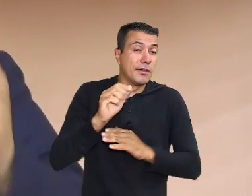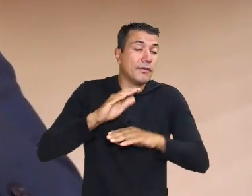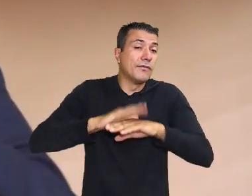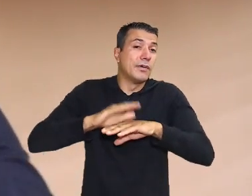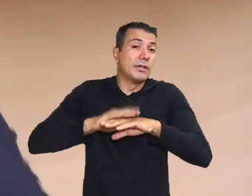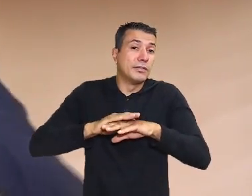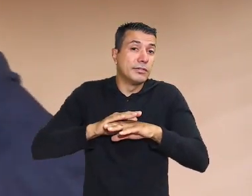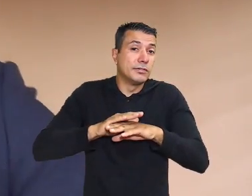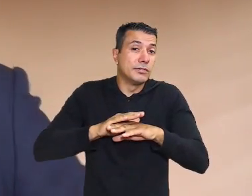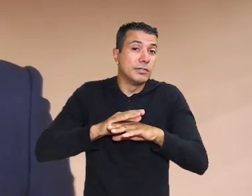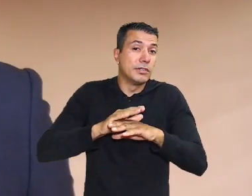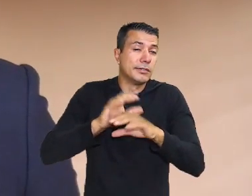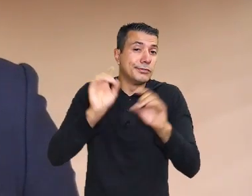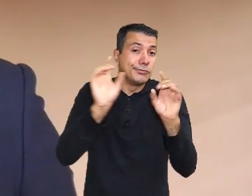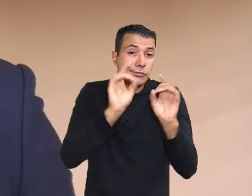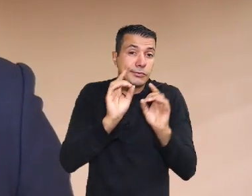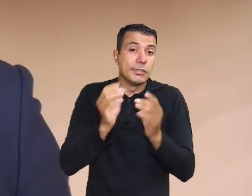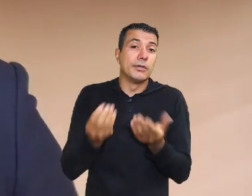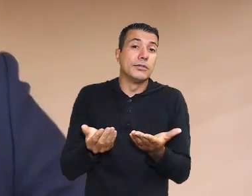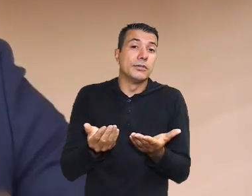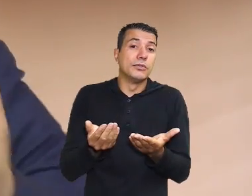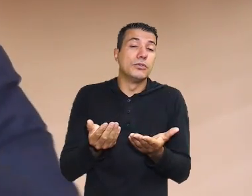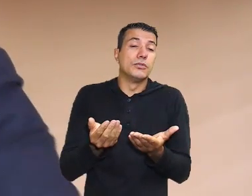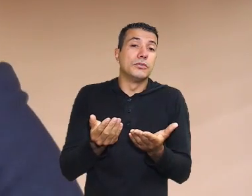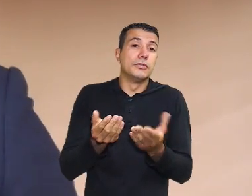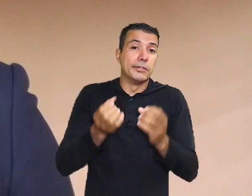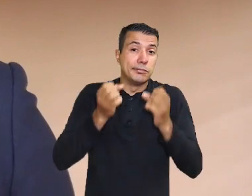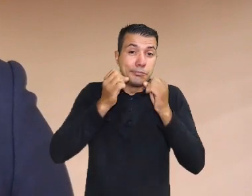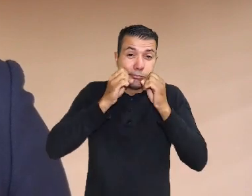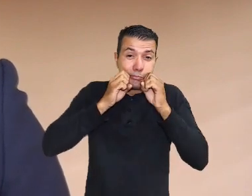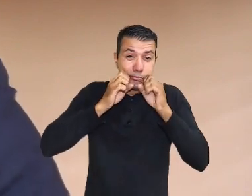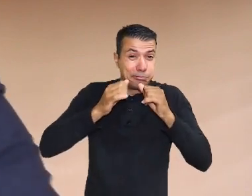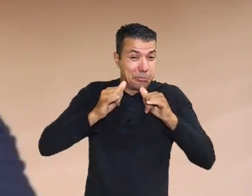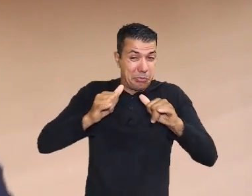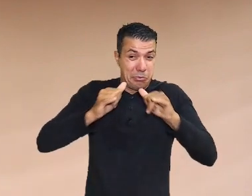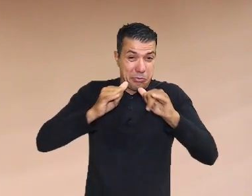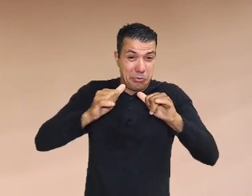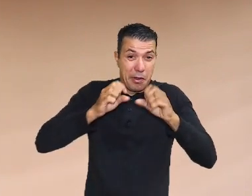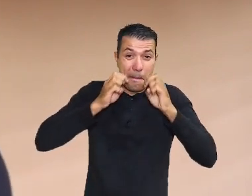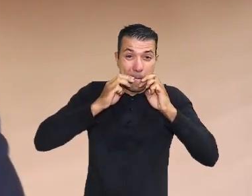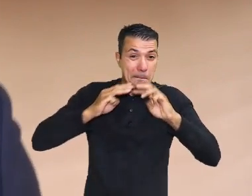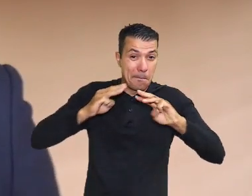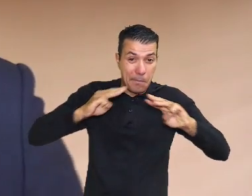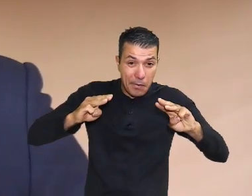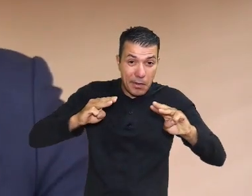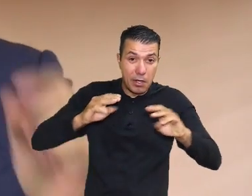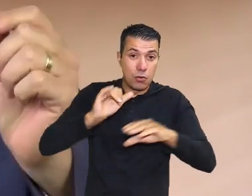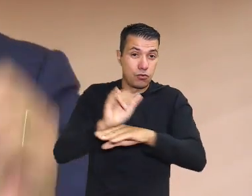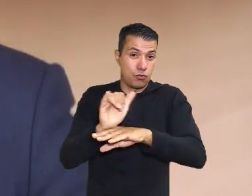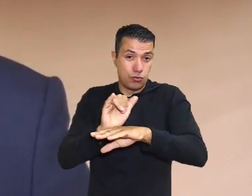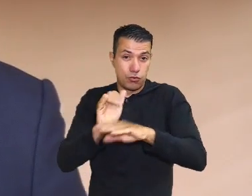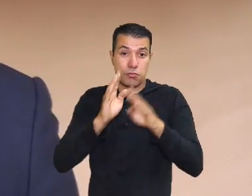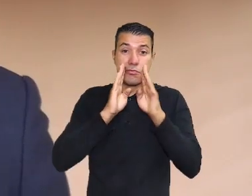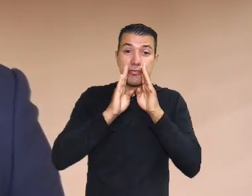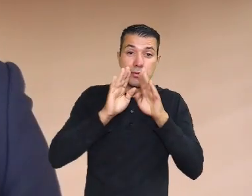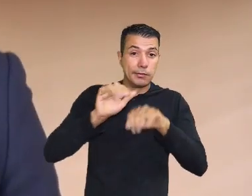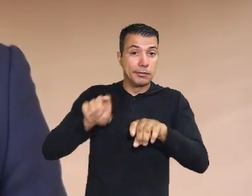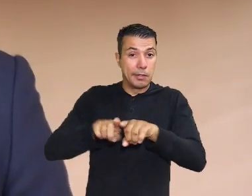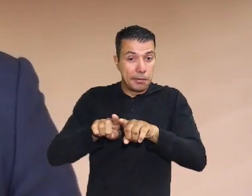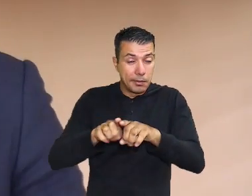comigo uma ação especial, uma ação missionária, que você que me assiste pelo YouTube e também pelo